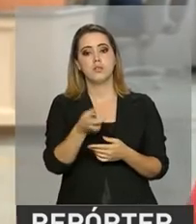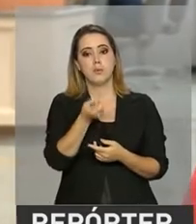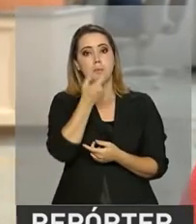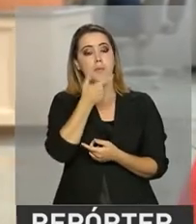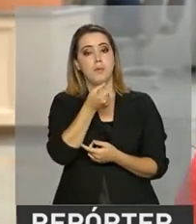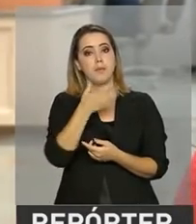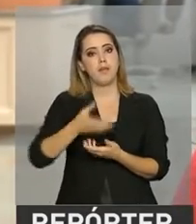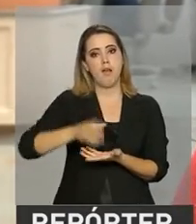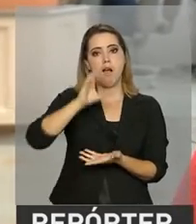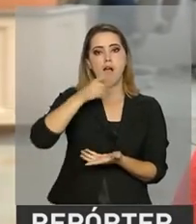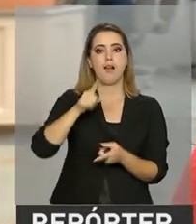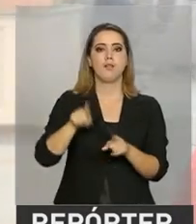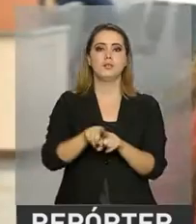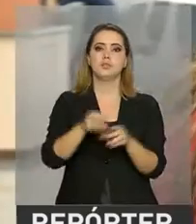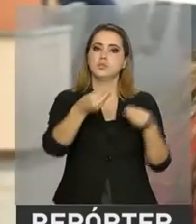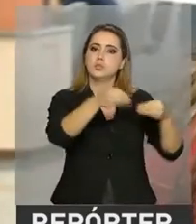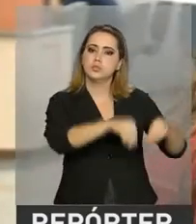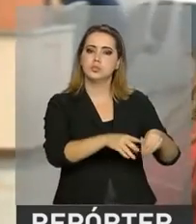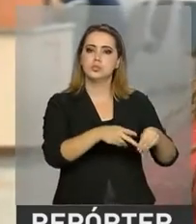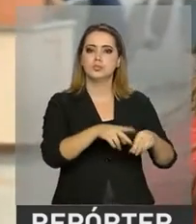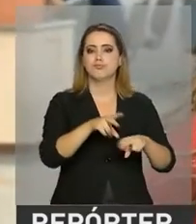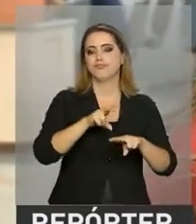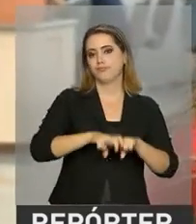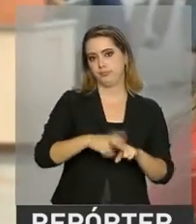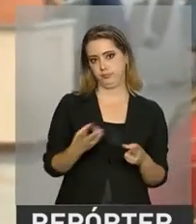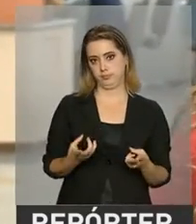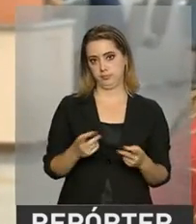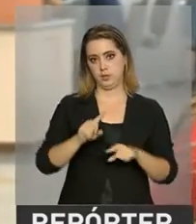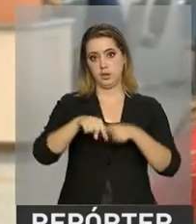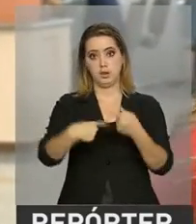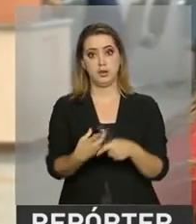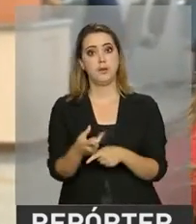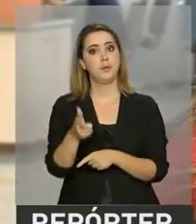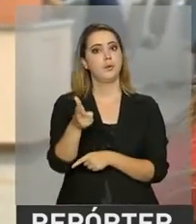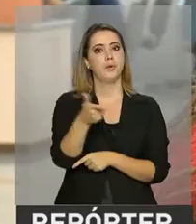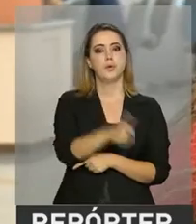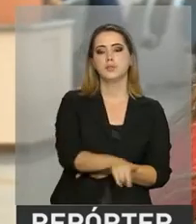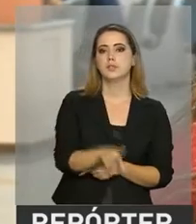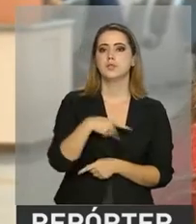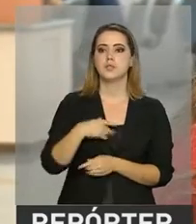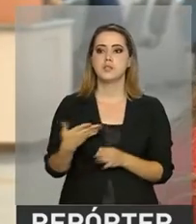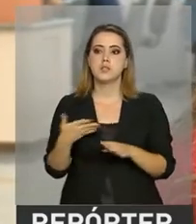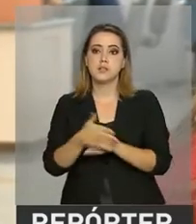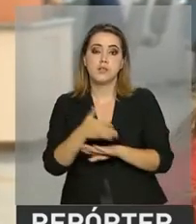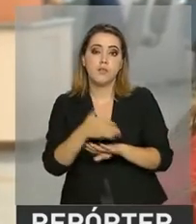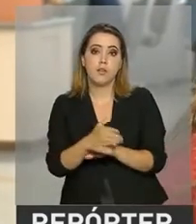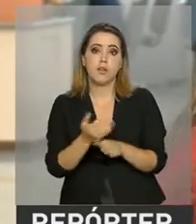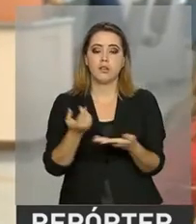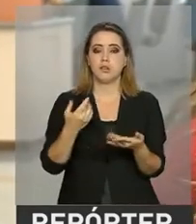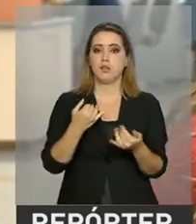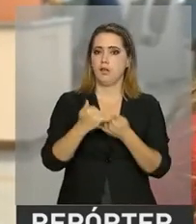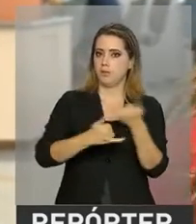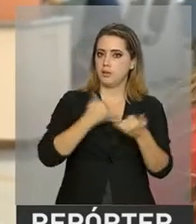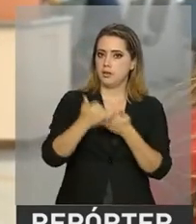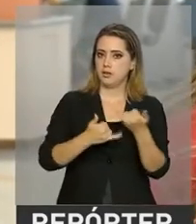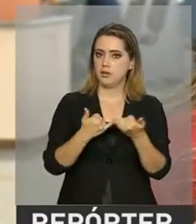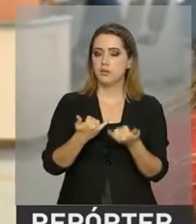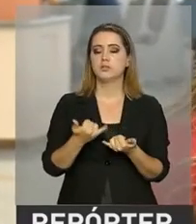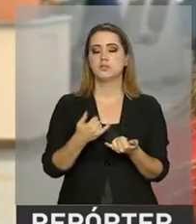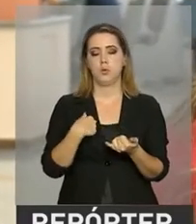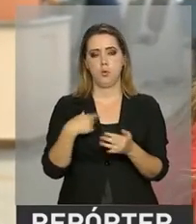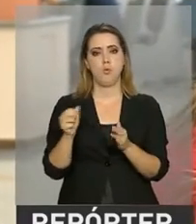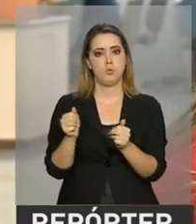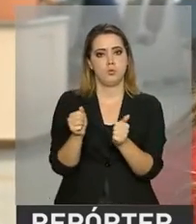água e deixe a bolsa em cima do sofá da outra vez eu não estava com ele ele foi até o player é com uma pessoa da minha confiança